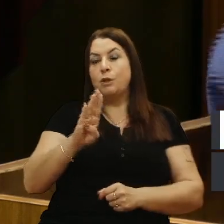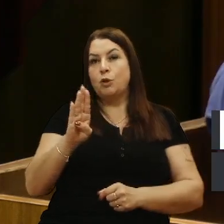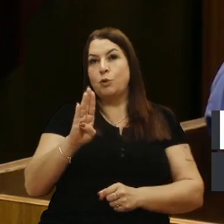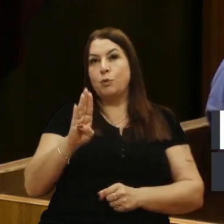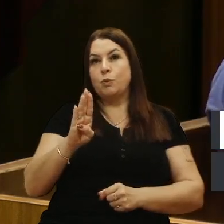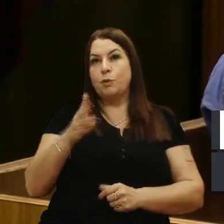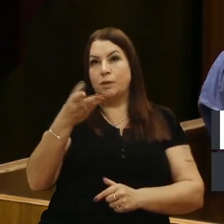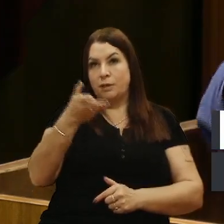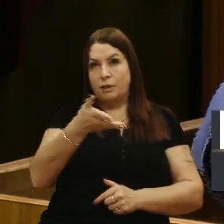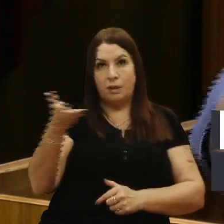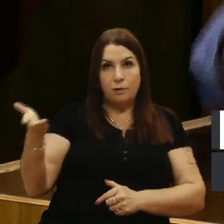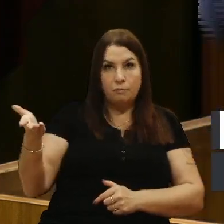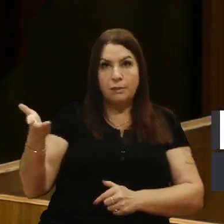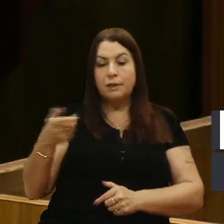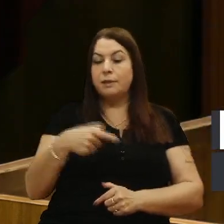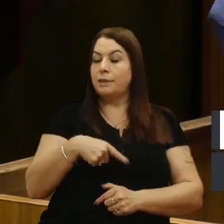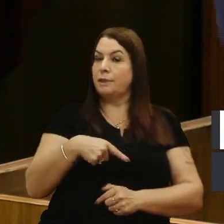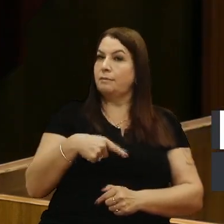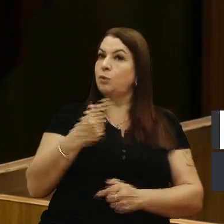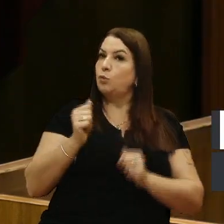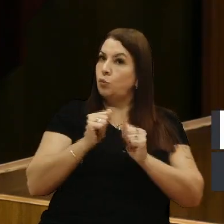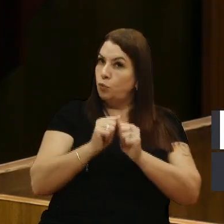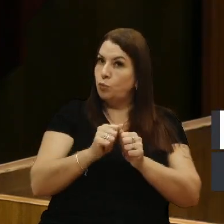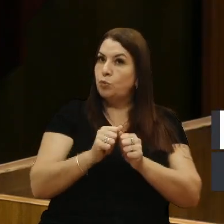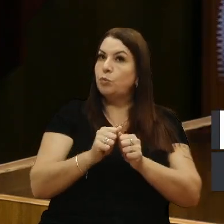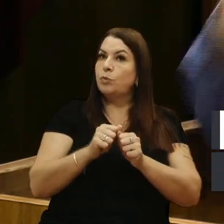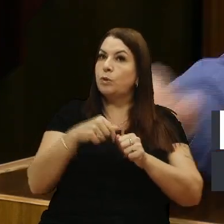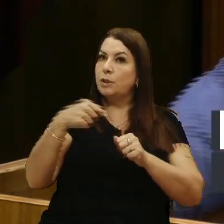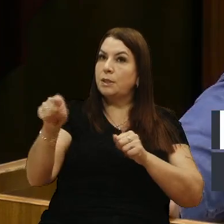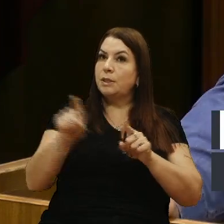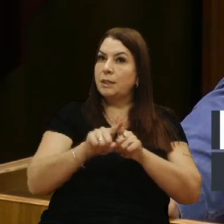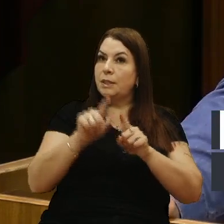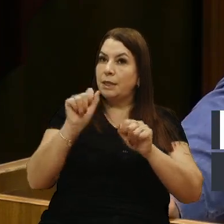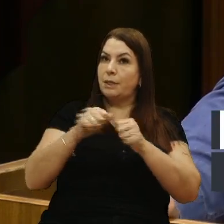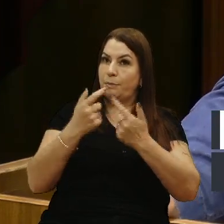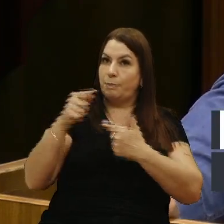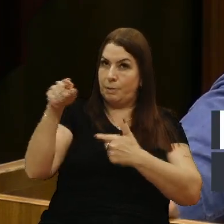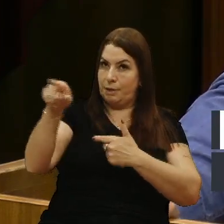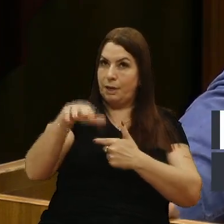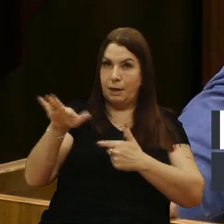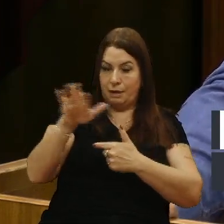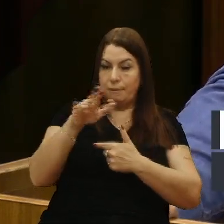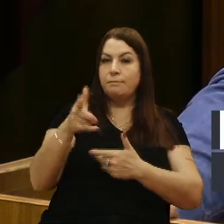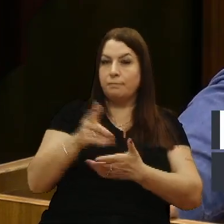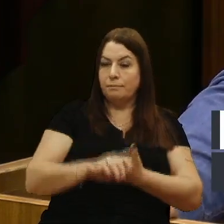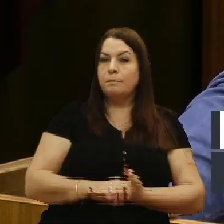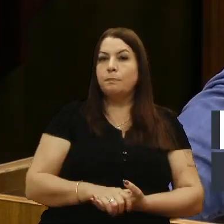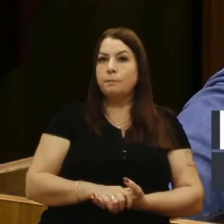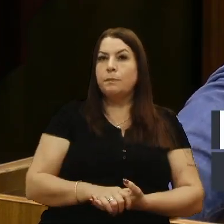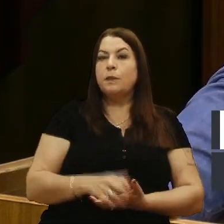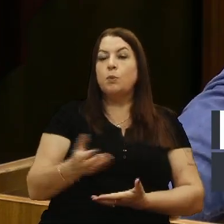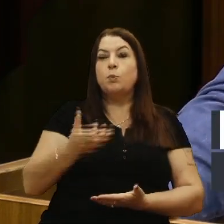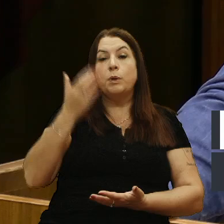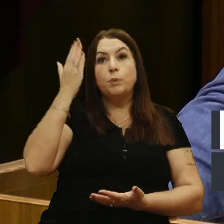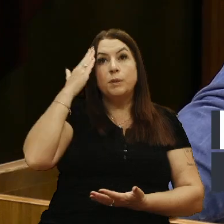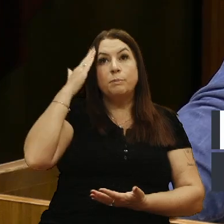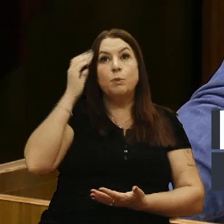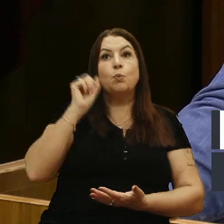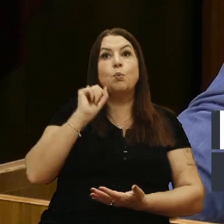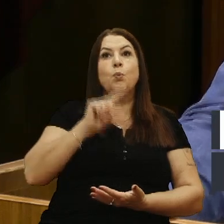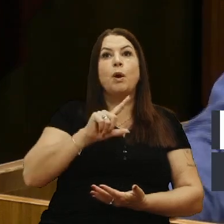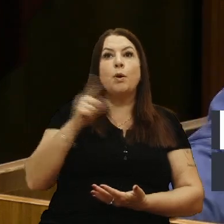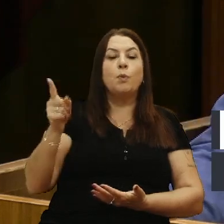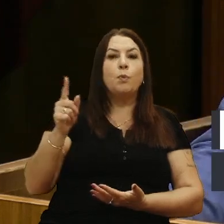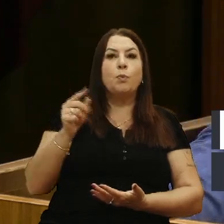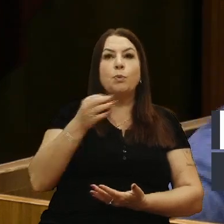em jogo operarão o lobby na Assembleia Legislativa. E aí eu quero saber qual será